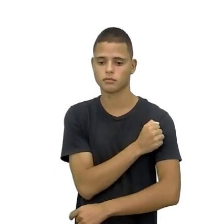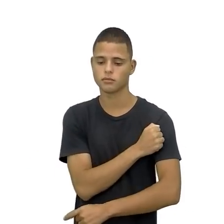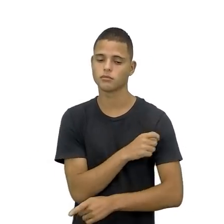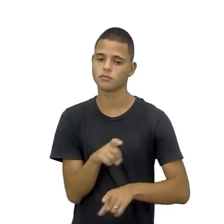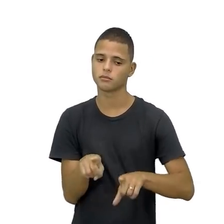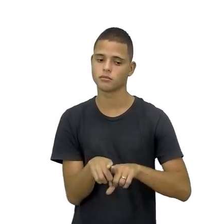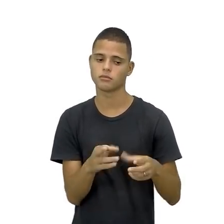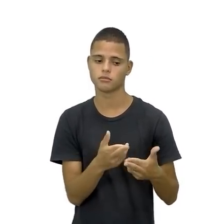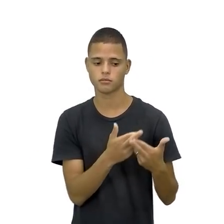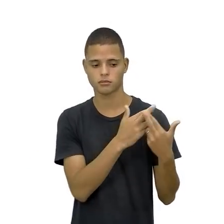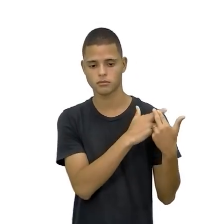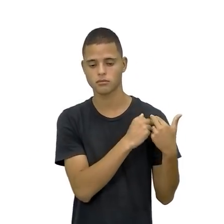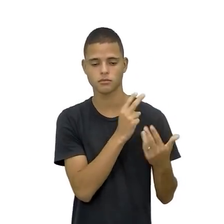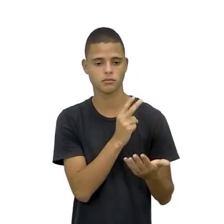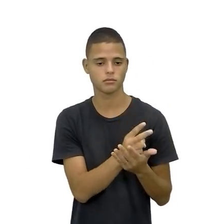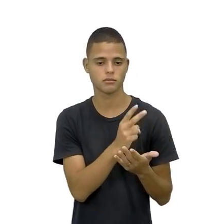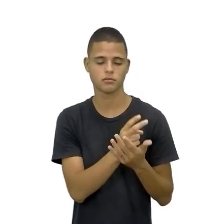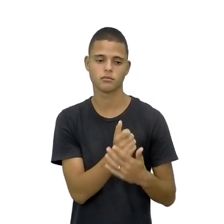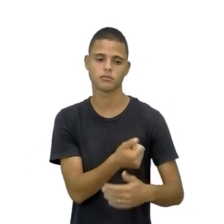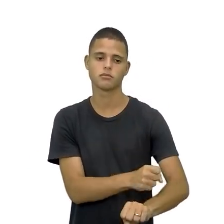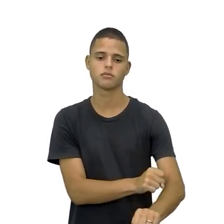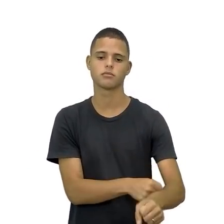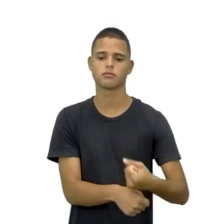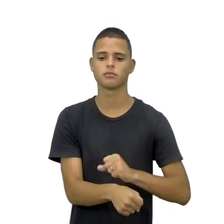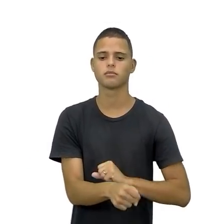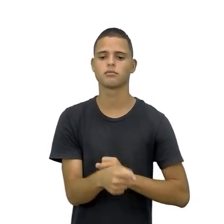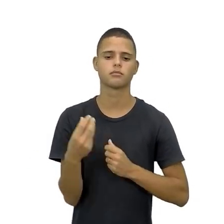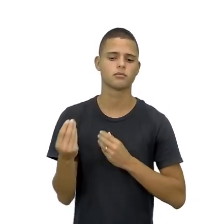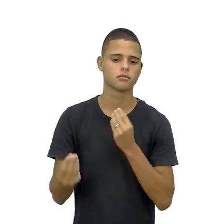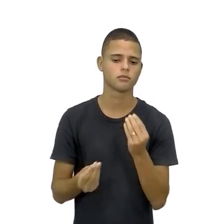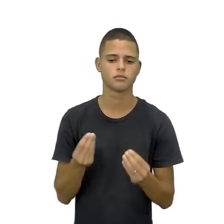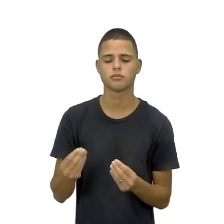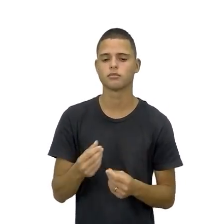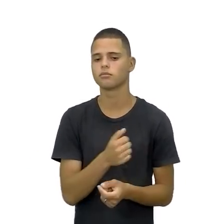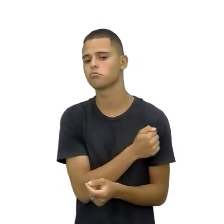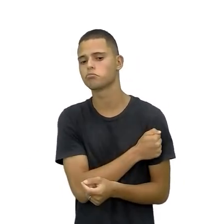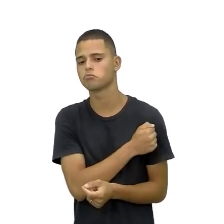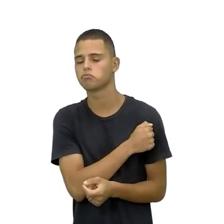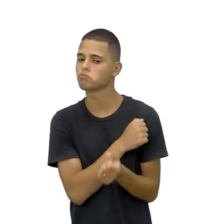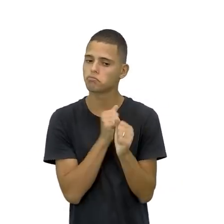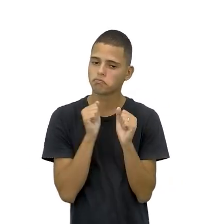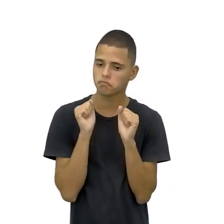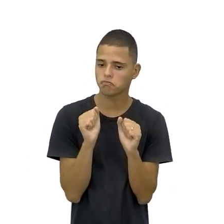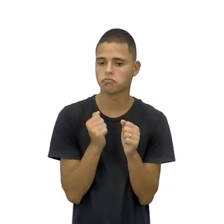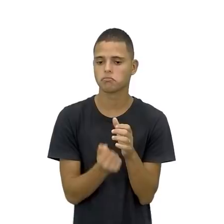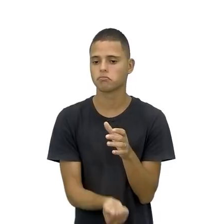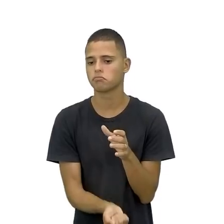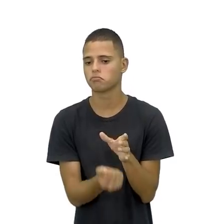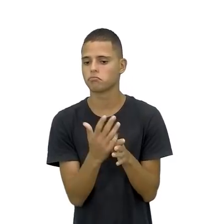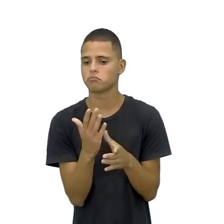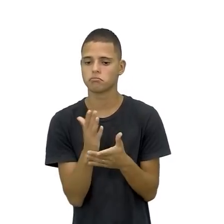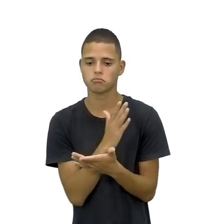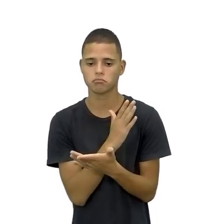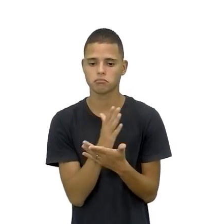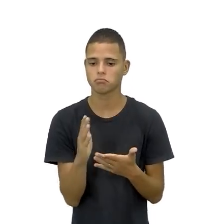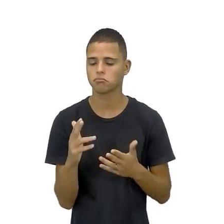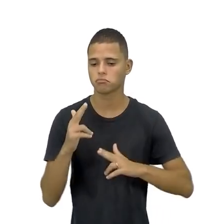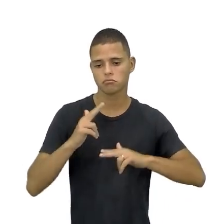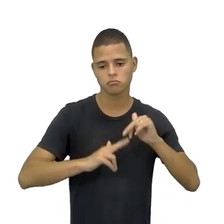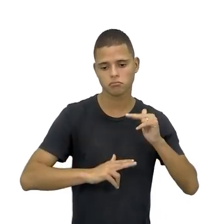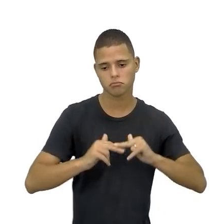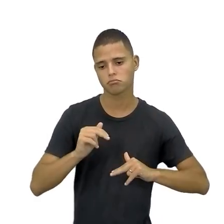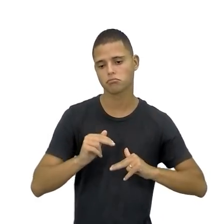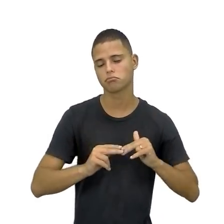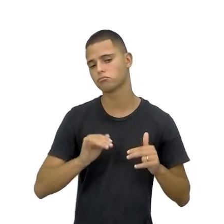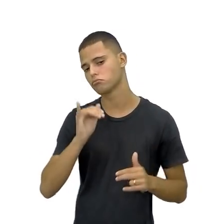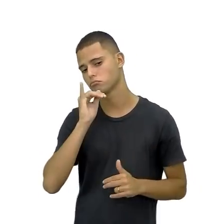e sempre o mão na massa é como esses estudantes podem produzir algum produto que, se nós estamos trabalhando,